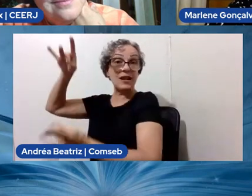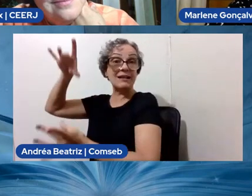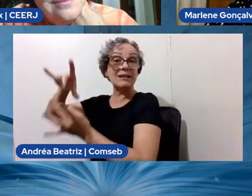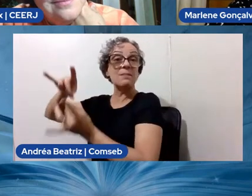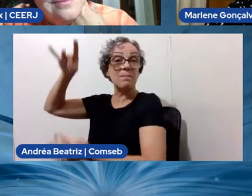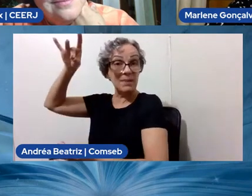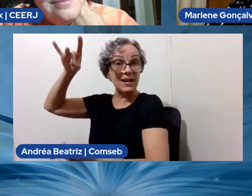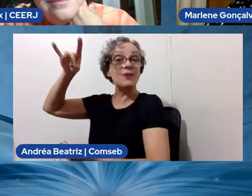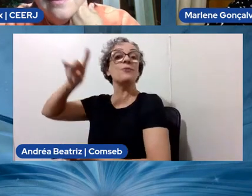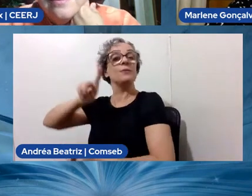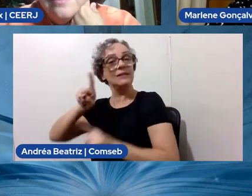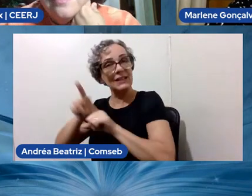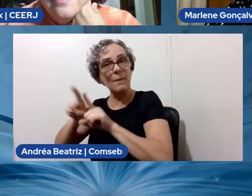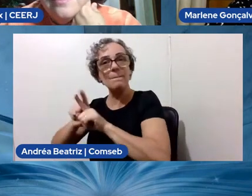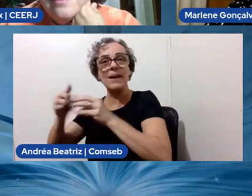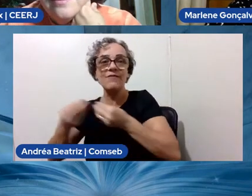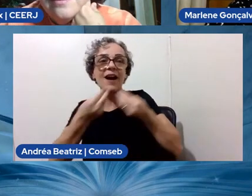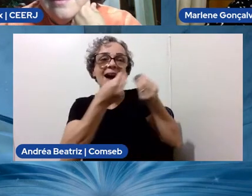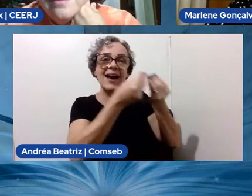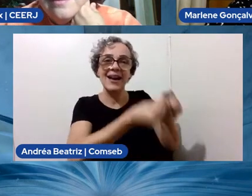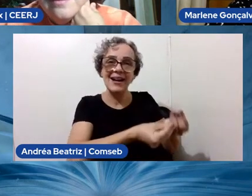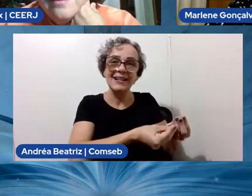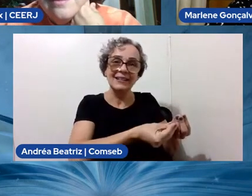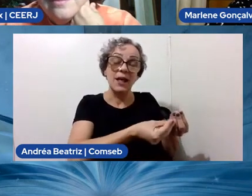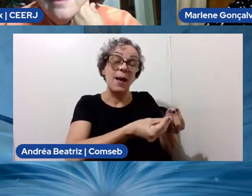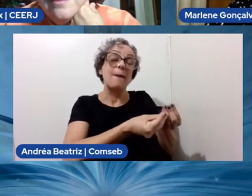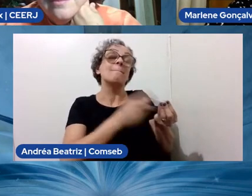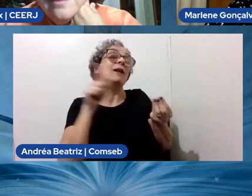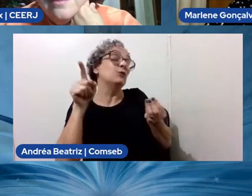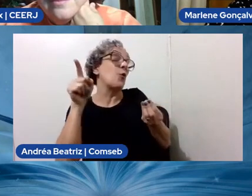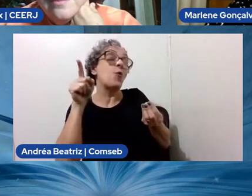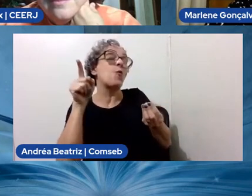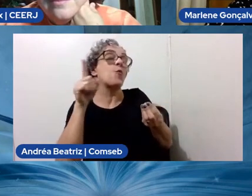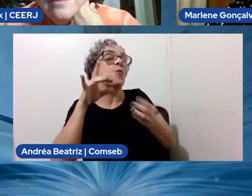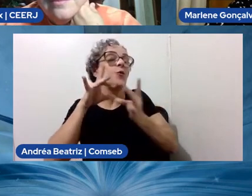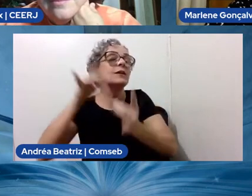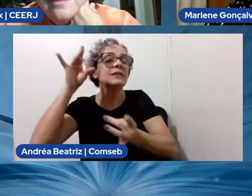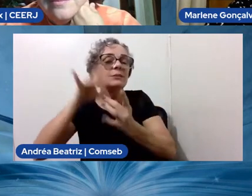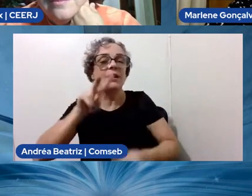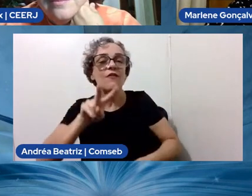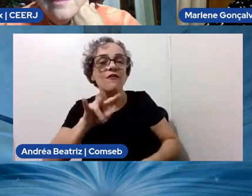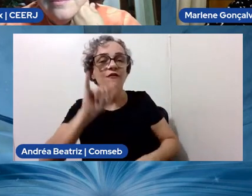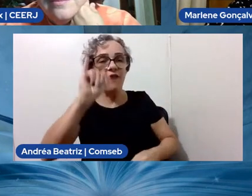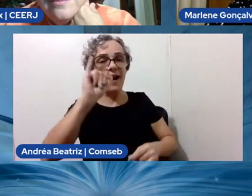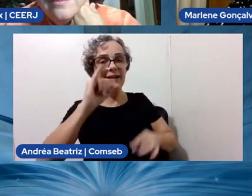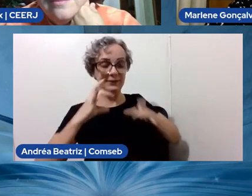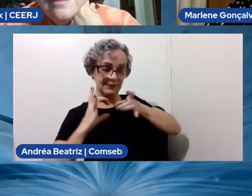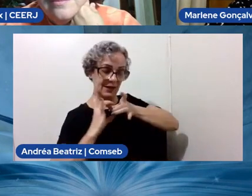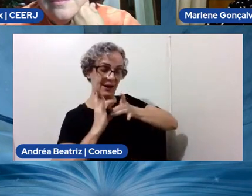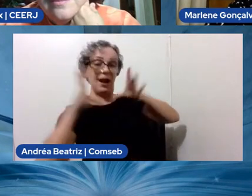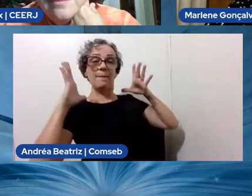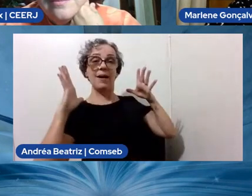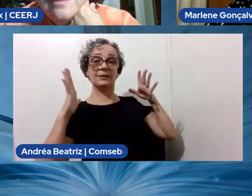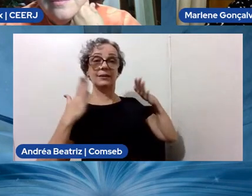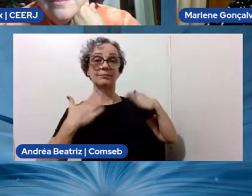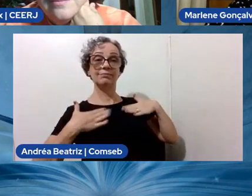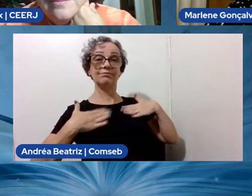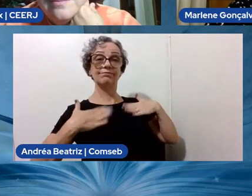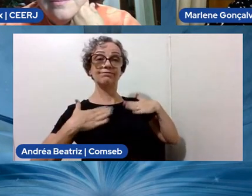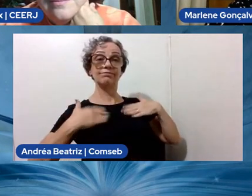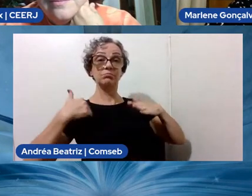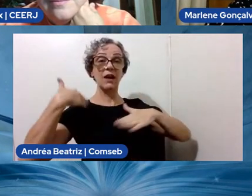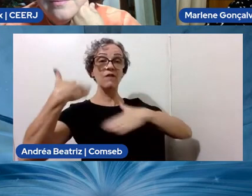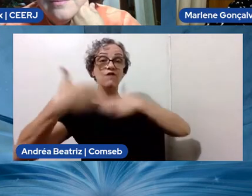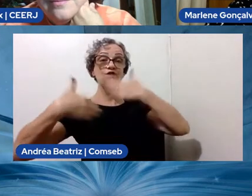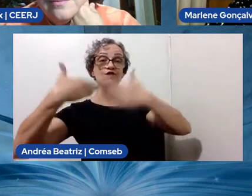a matéria, o espírito será libertado da matéria através da sua evolução, vai se libertar com